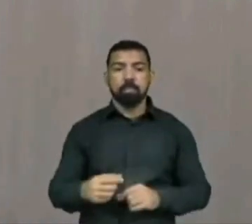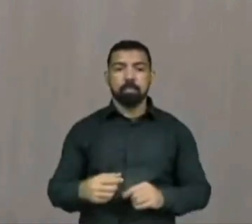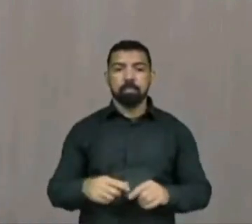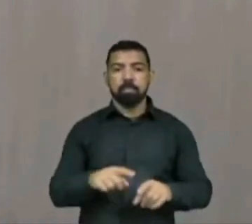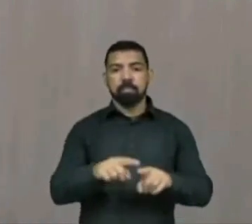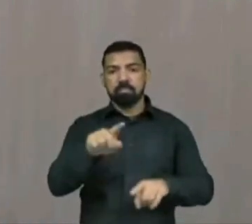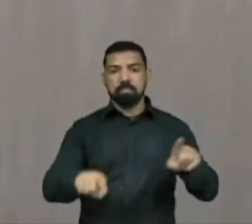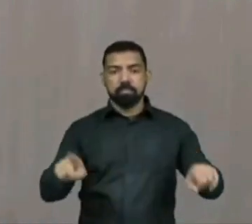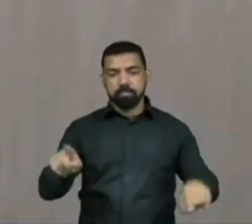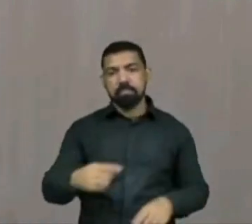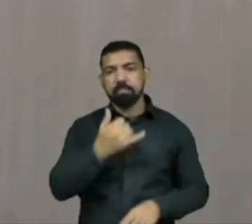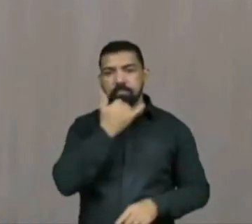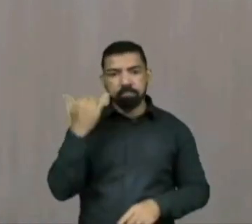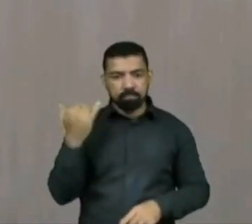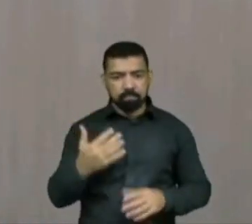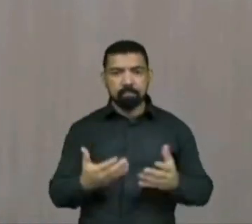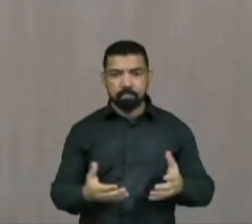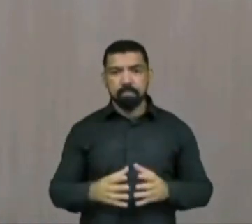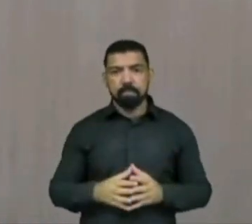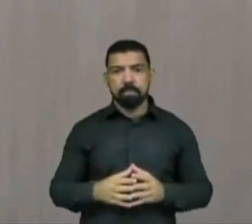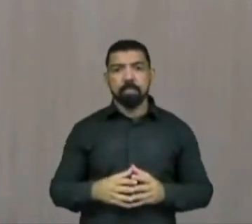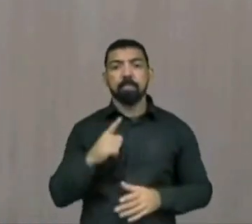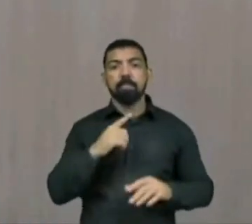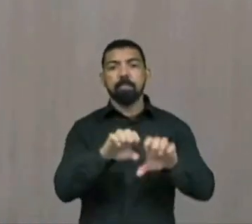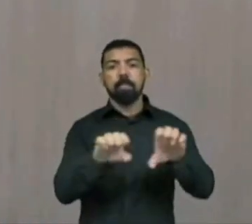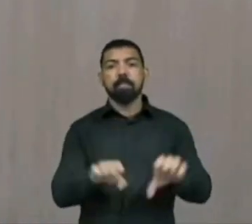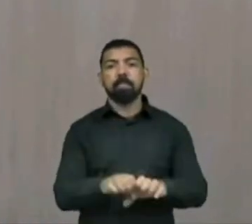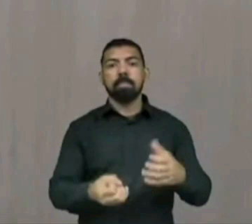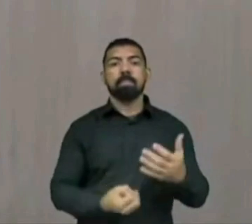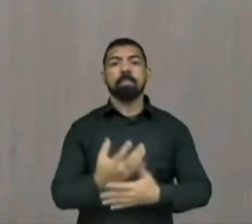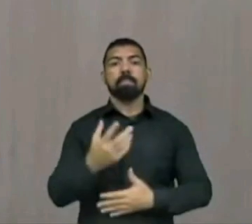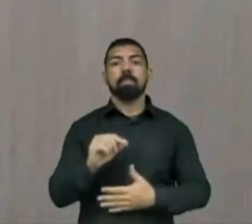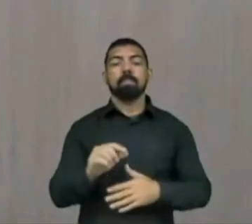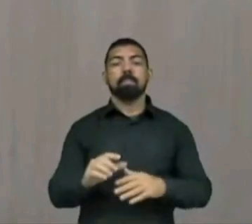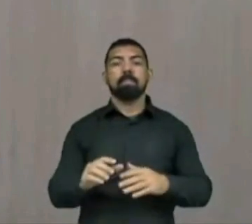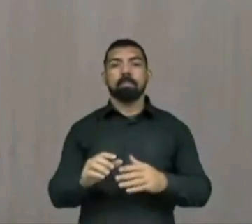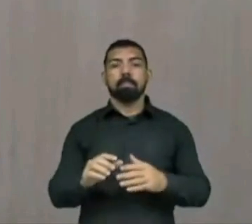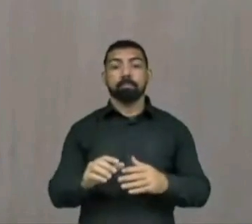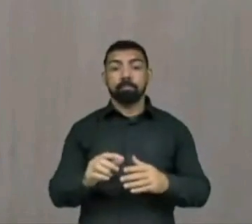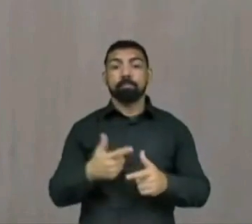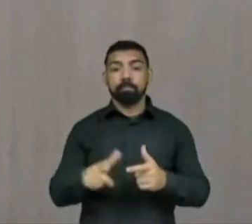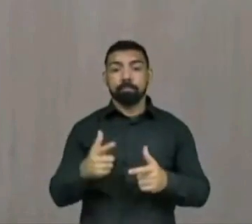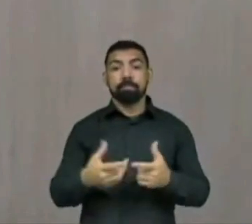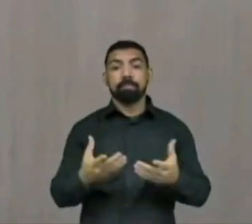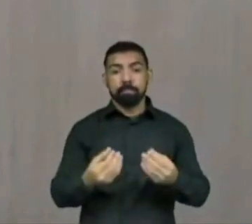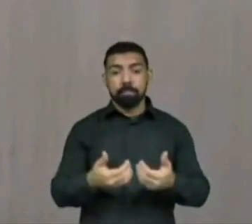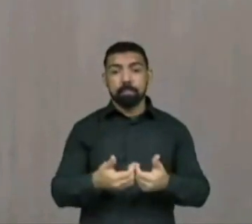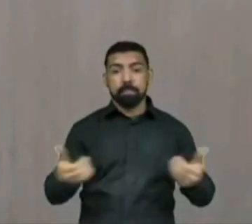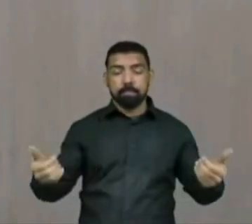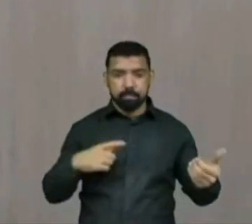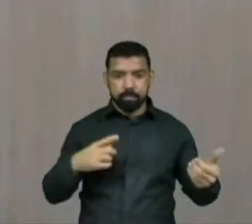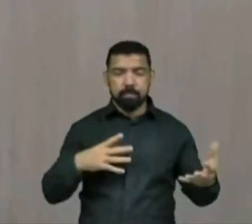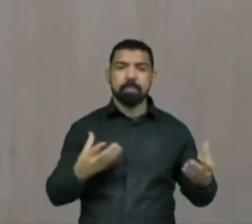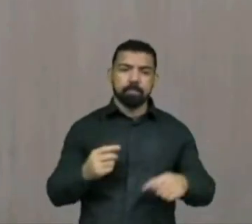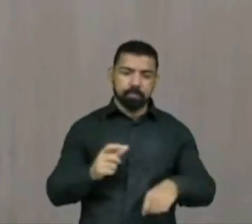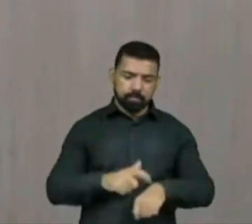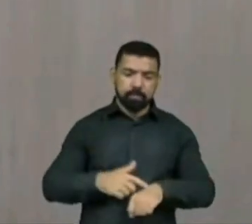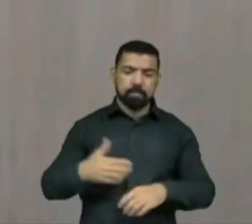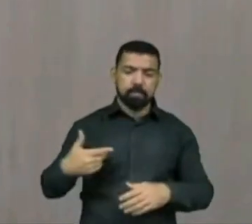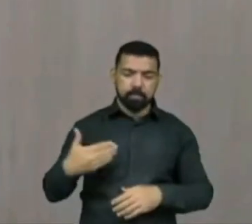desigual, cuja estrutura gerou um aparelho estatal excludente, que por muito tempo reforçou o